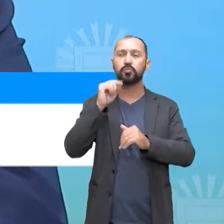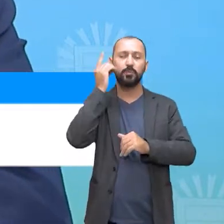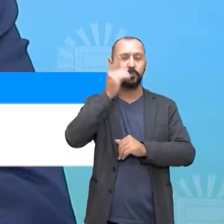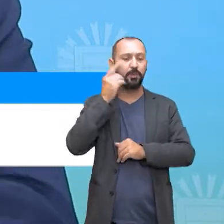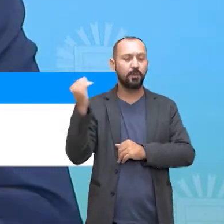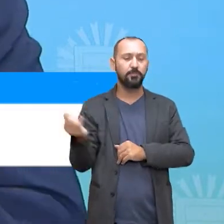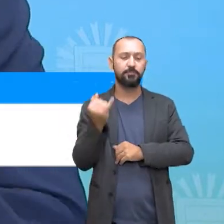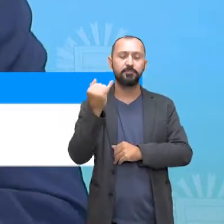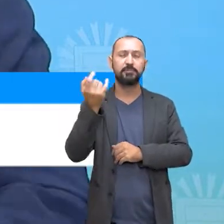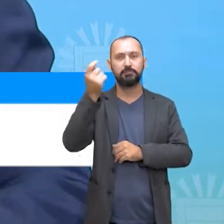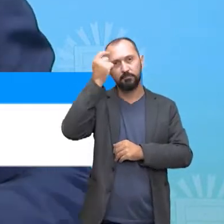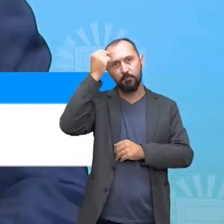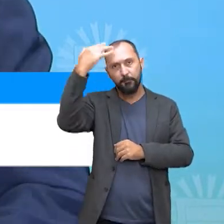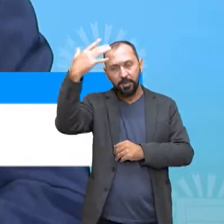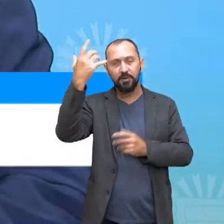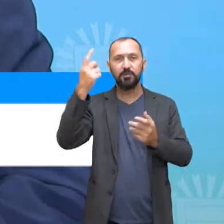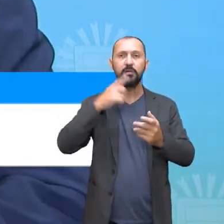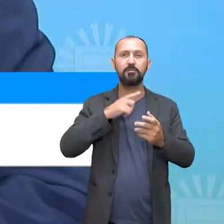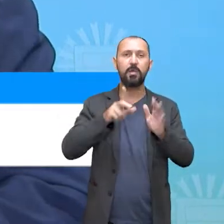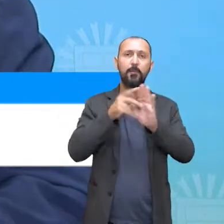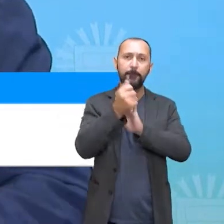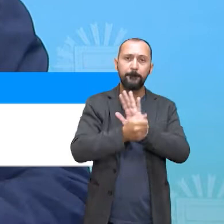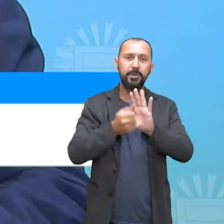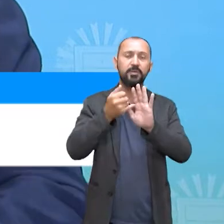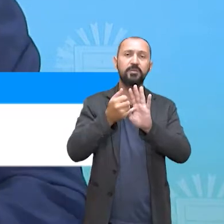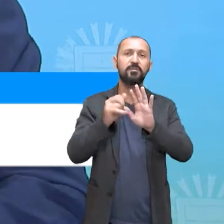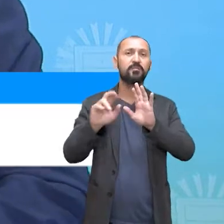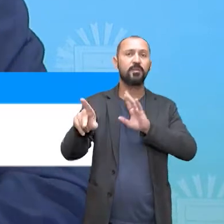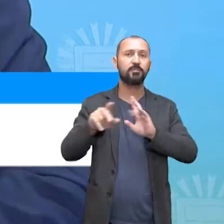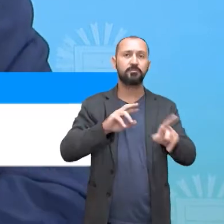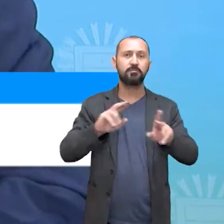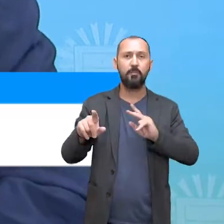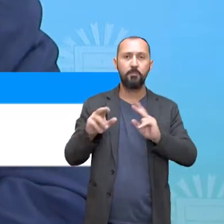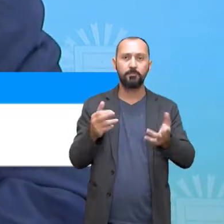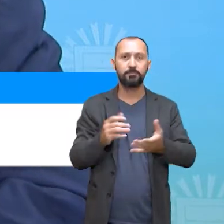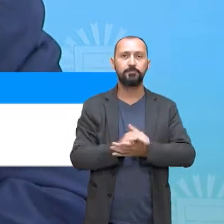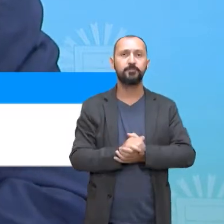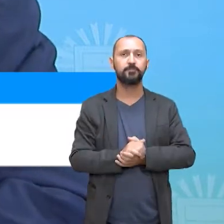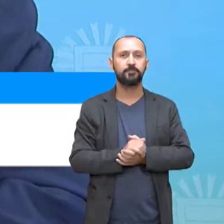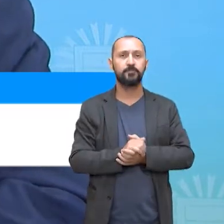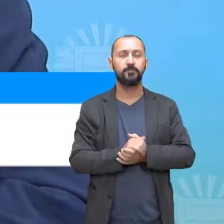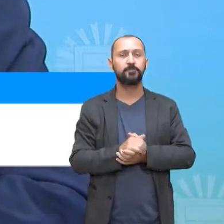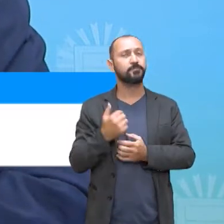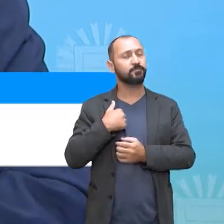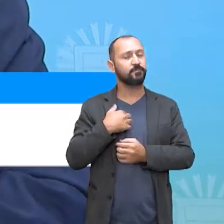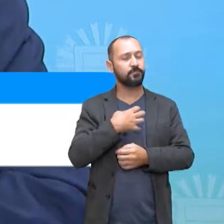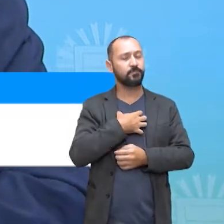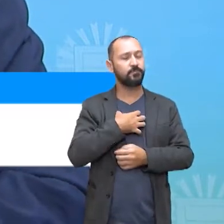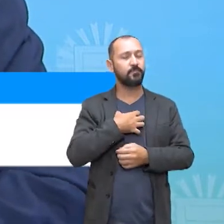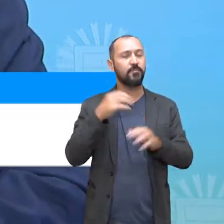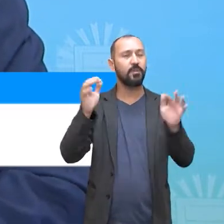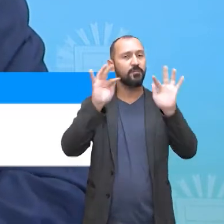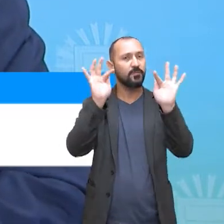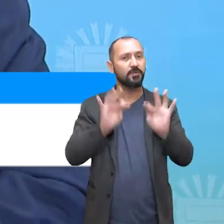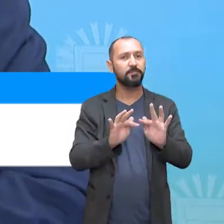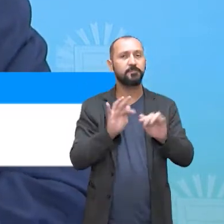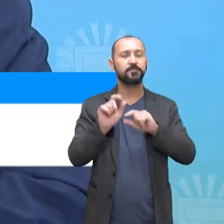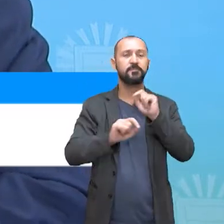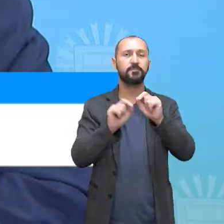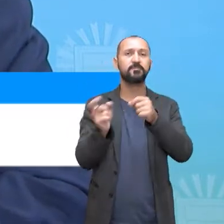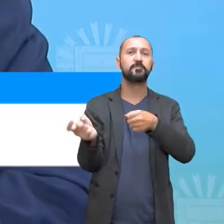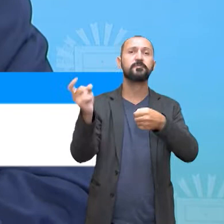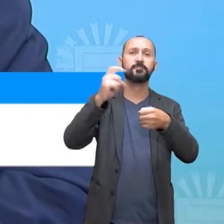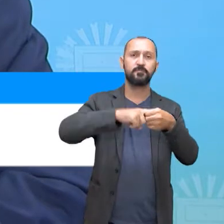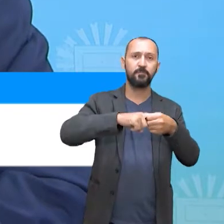que é extremamente importante. Várias ideias surgem, vários projetos diferentes são formulados. Então, eu fico muito contente